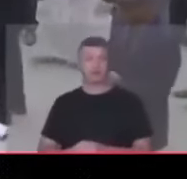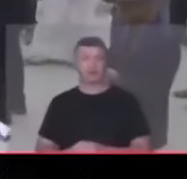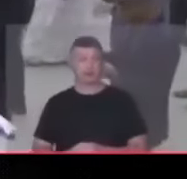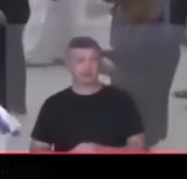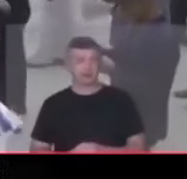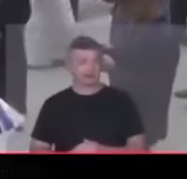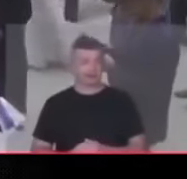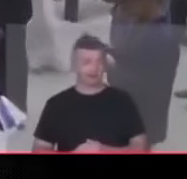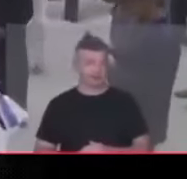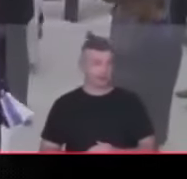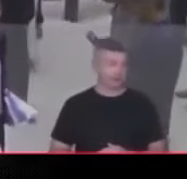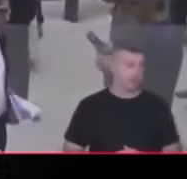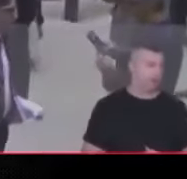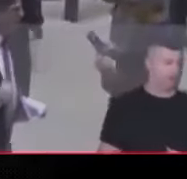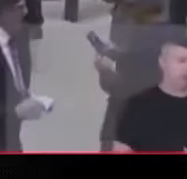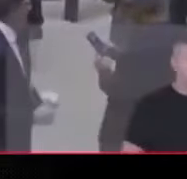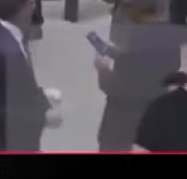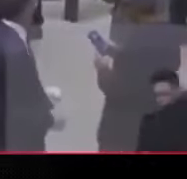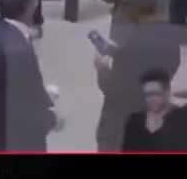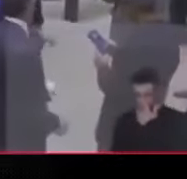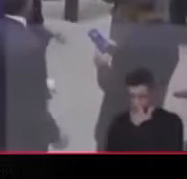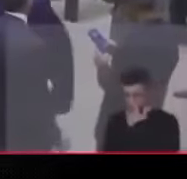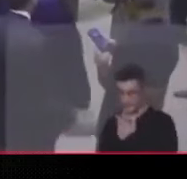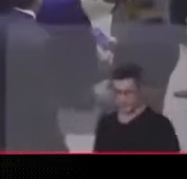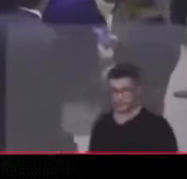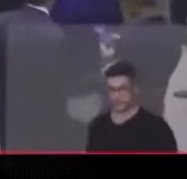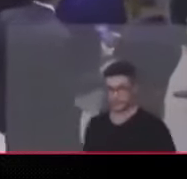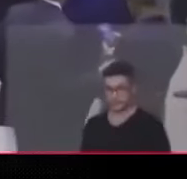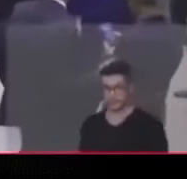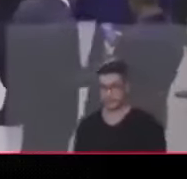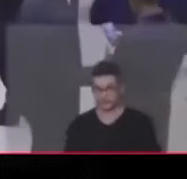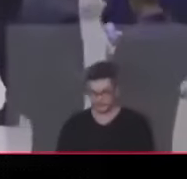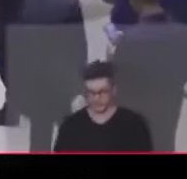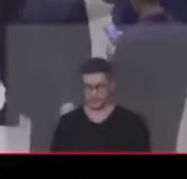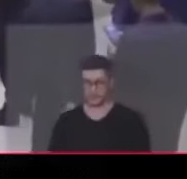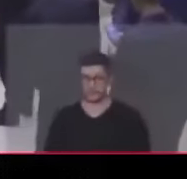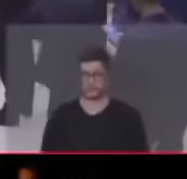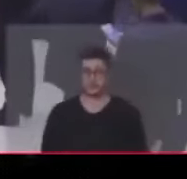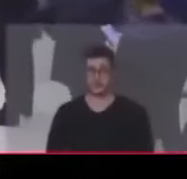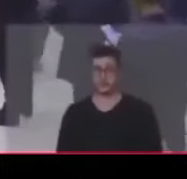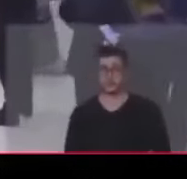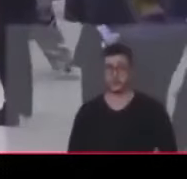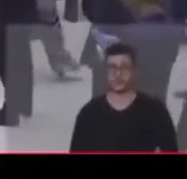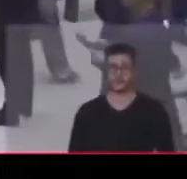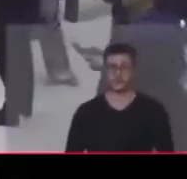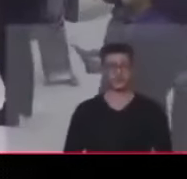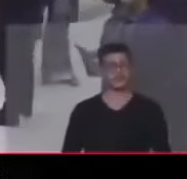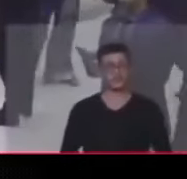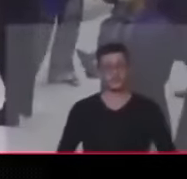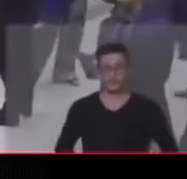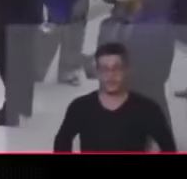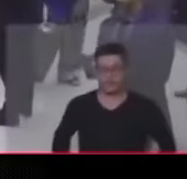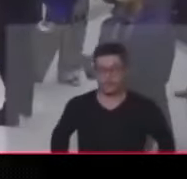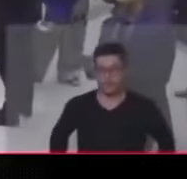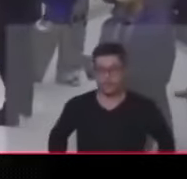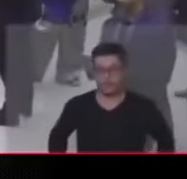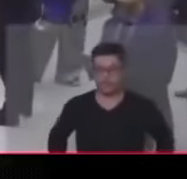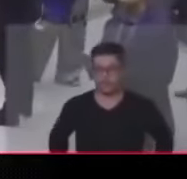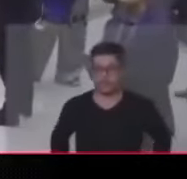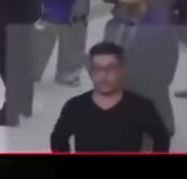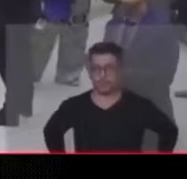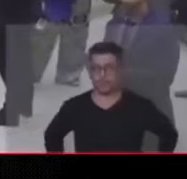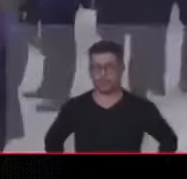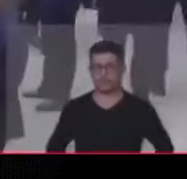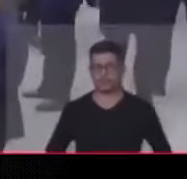Vocês estão defendendo assassino. Foi encaminha de alguma maneira aí, um debate profundo assassino. Sobre essa olha questão. Aí. Está